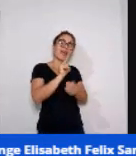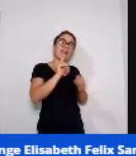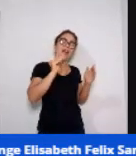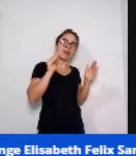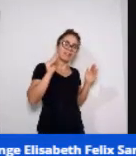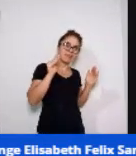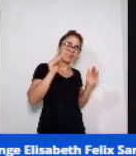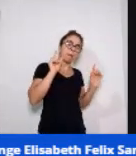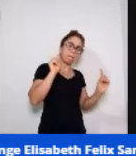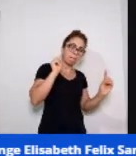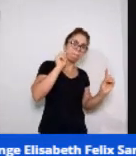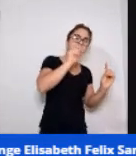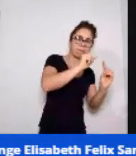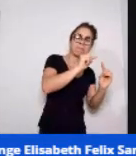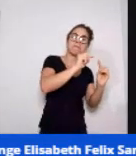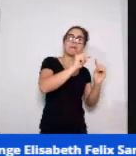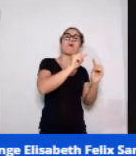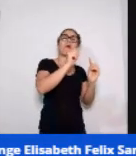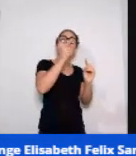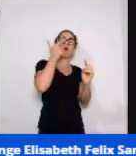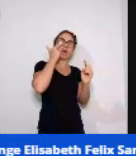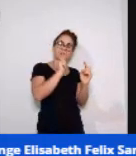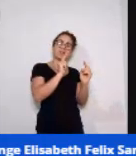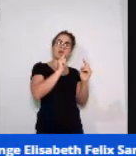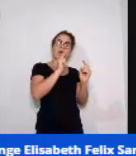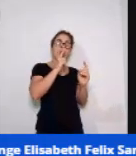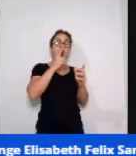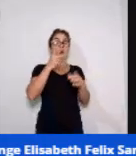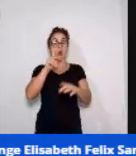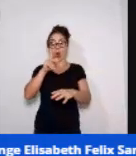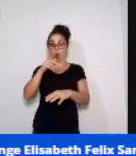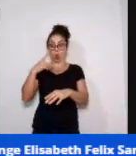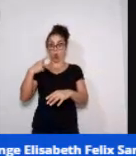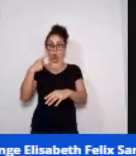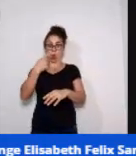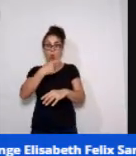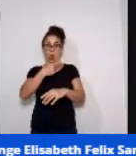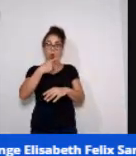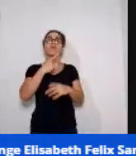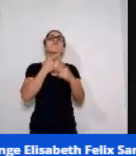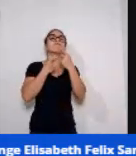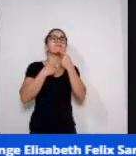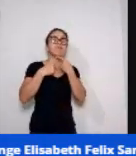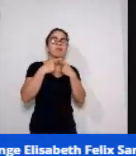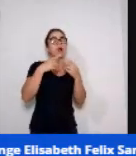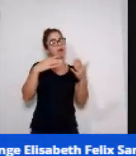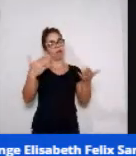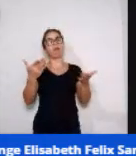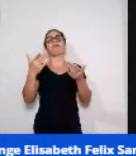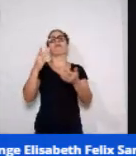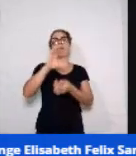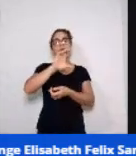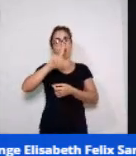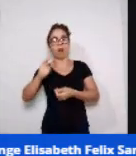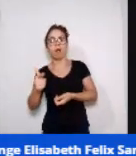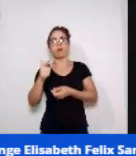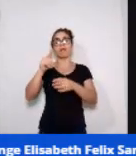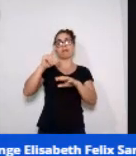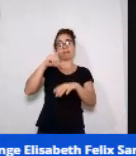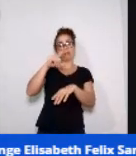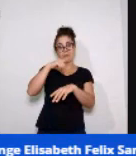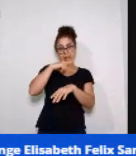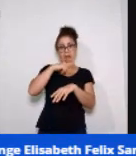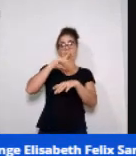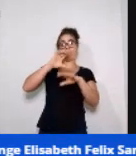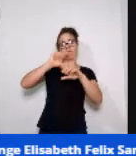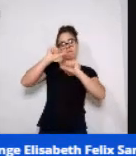isso que é o nosso desejo. Claro que a gente teve que mudar muito, né? E a gente está construindo ainda, com esperança